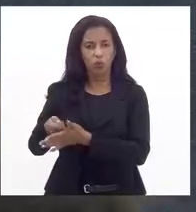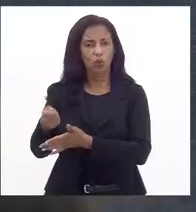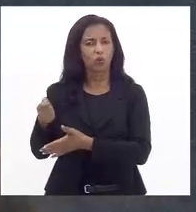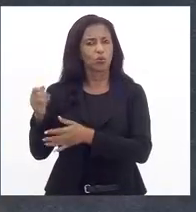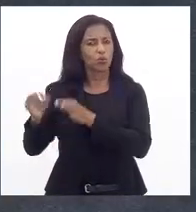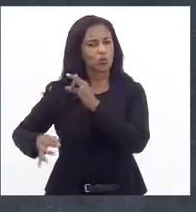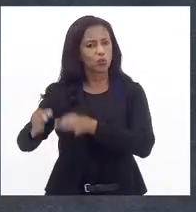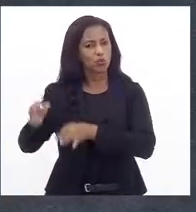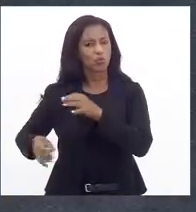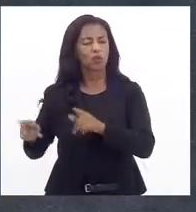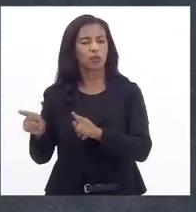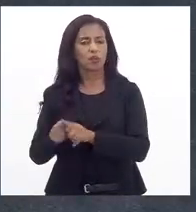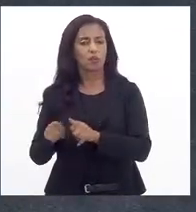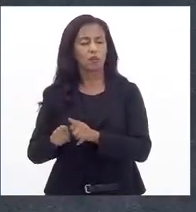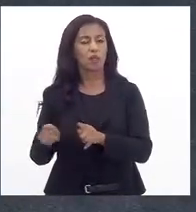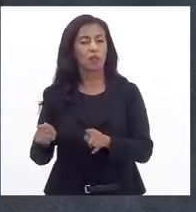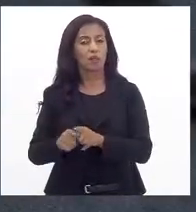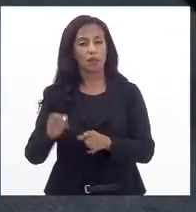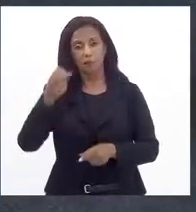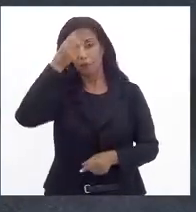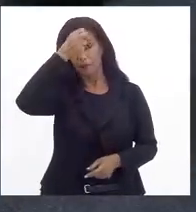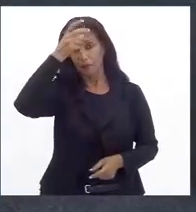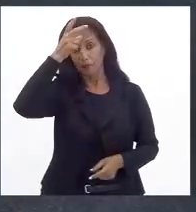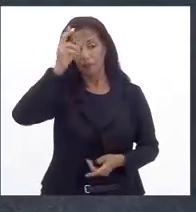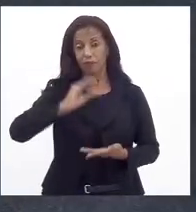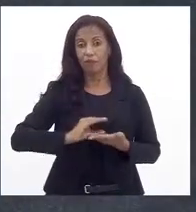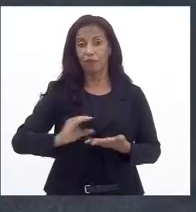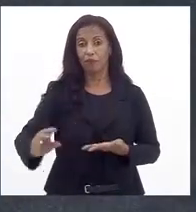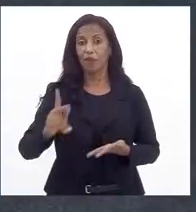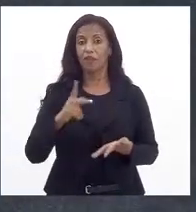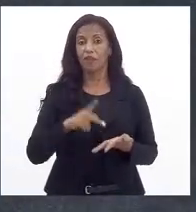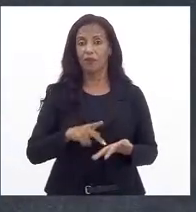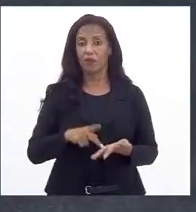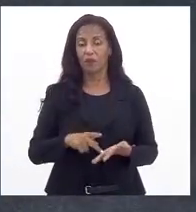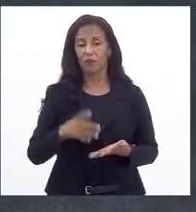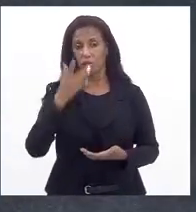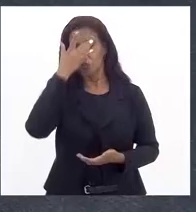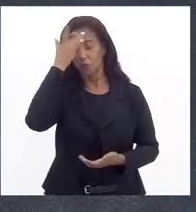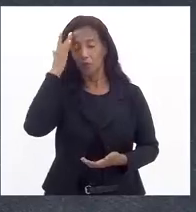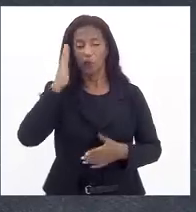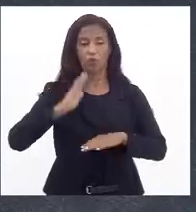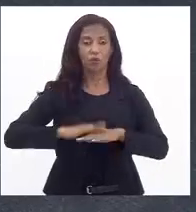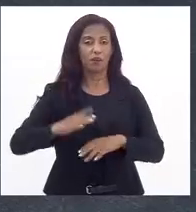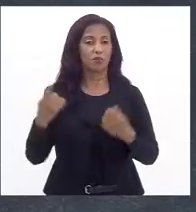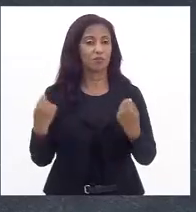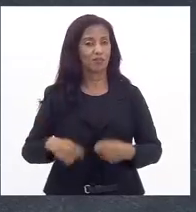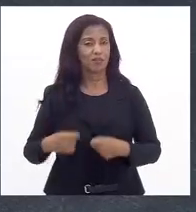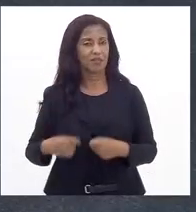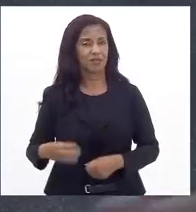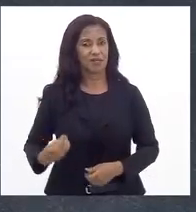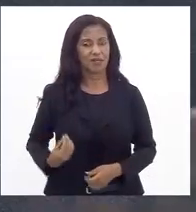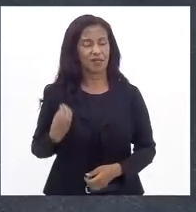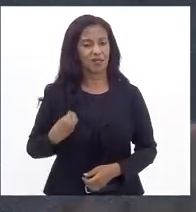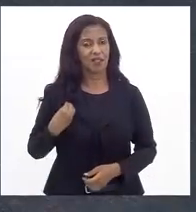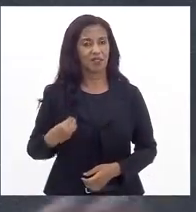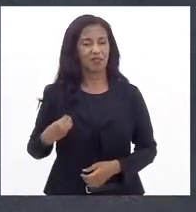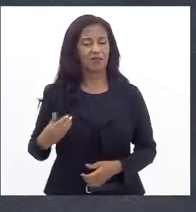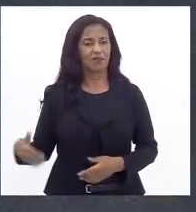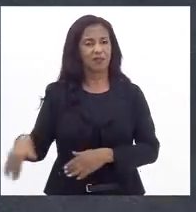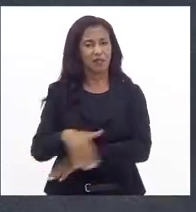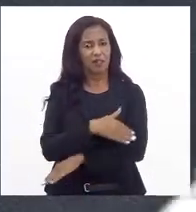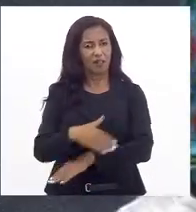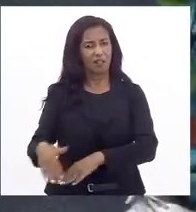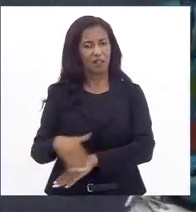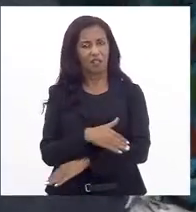eo Tribunal de Contas do município para que seja aplicado realmente para aqueles que mais precisam que estão morando aí na cidade de janeiro nas